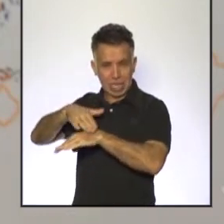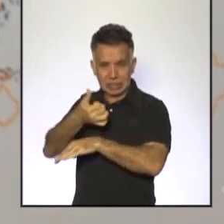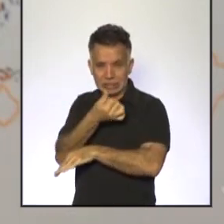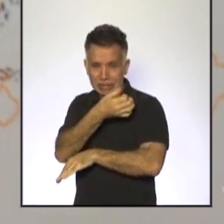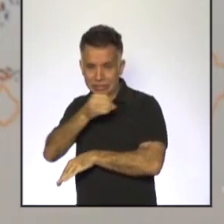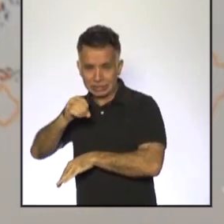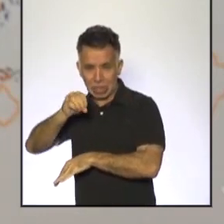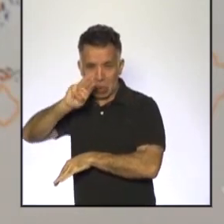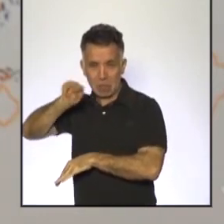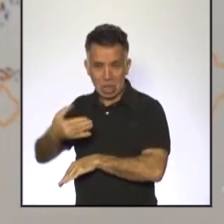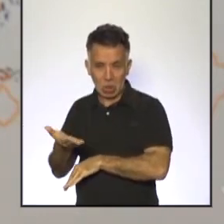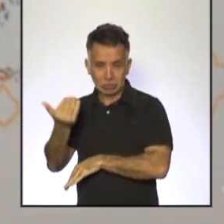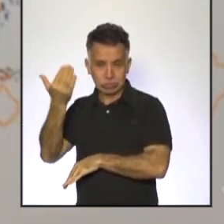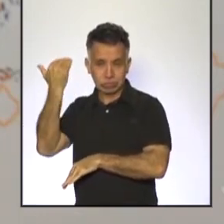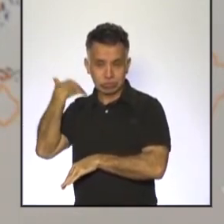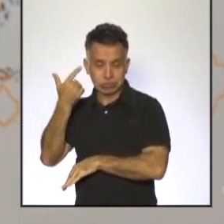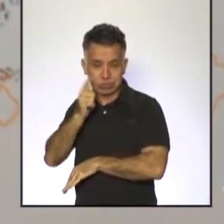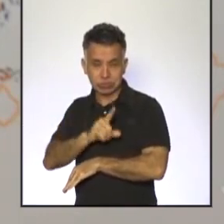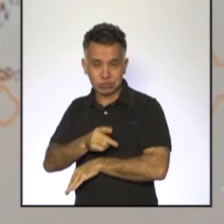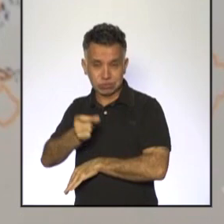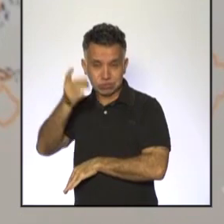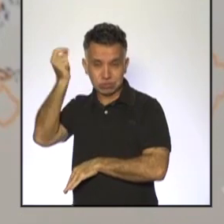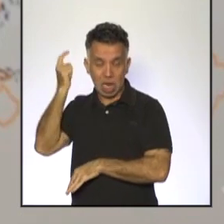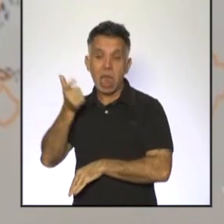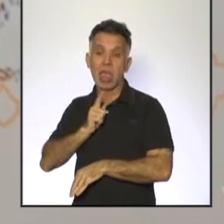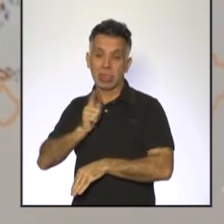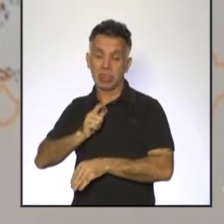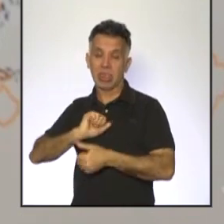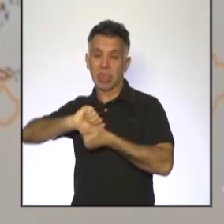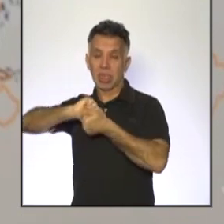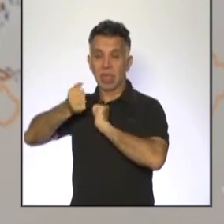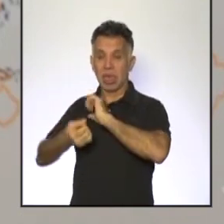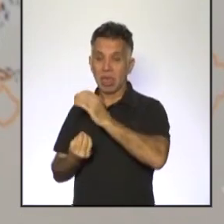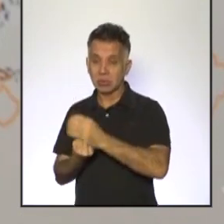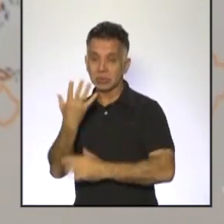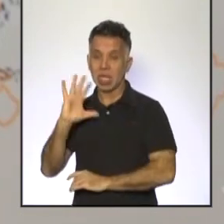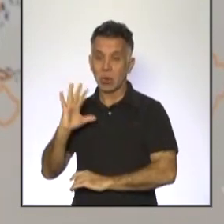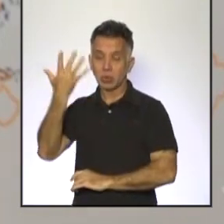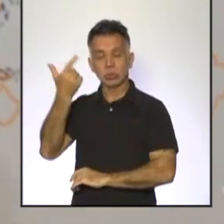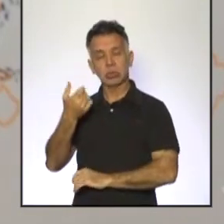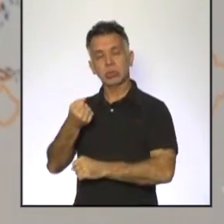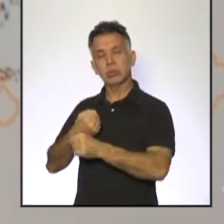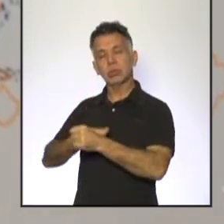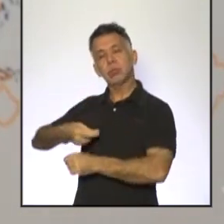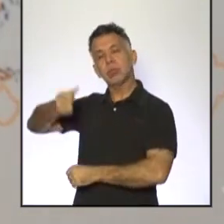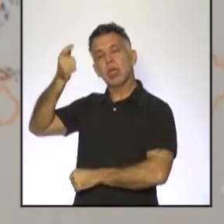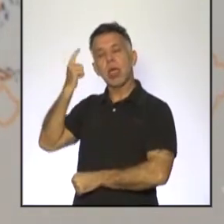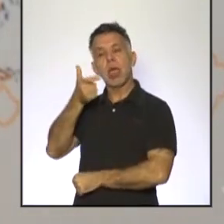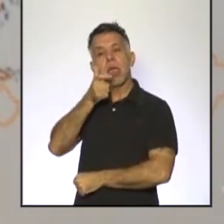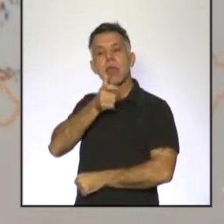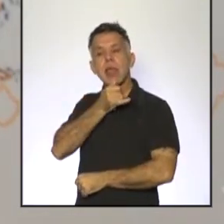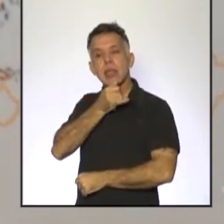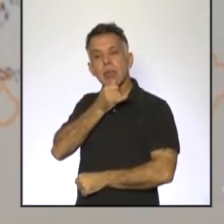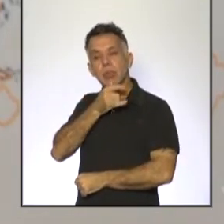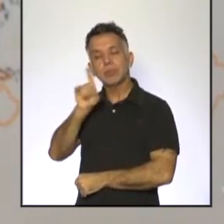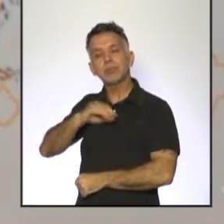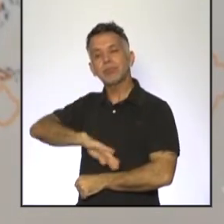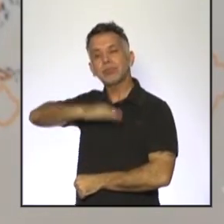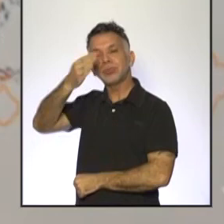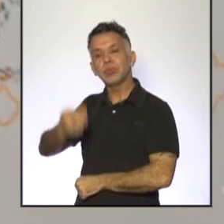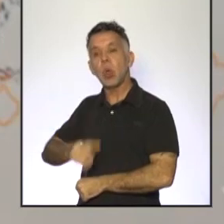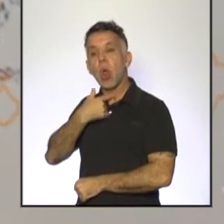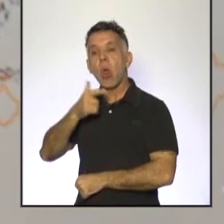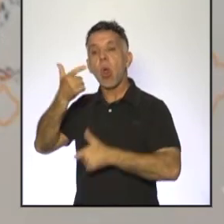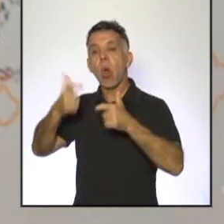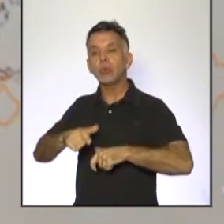anos, eu tenho um dobramento antigo. Então, vamos pegar o caso aqui da Cordilheira dos Andes, no Chile, das Rochosas,